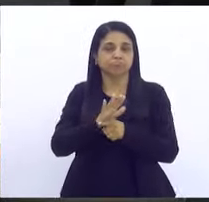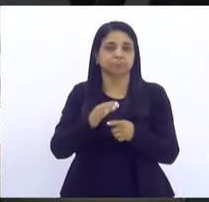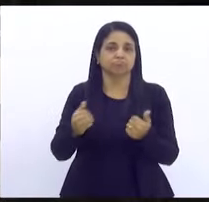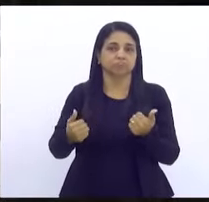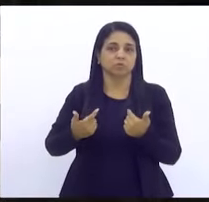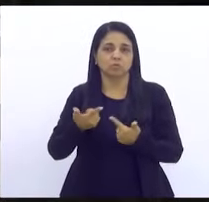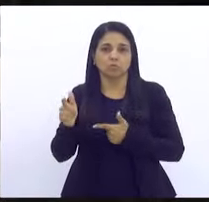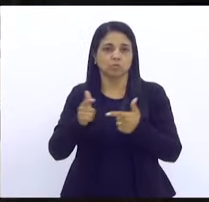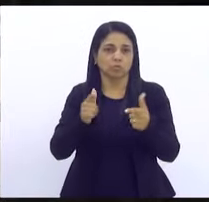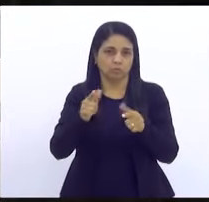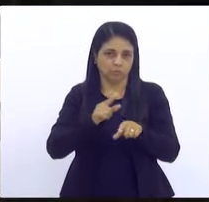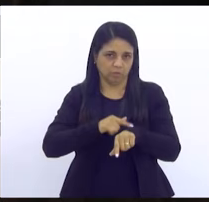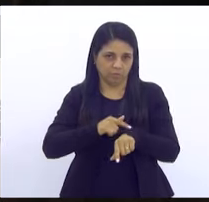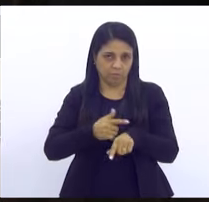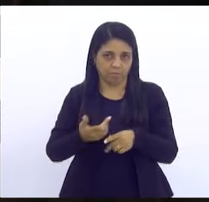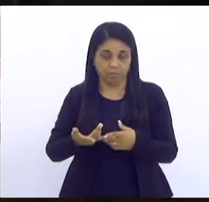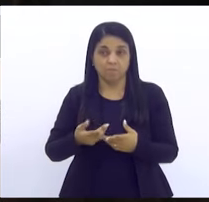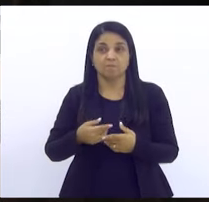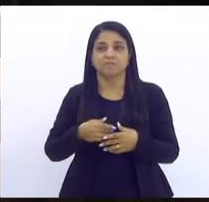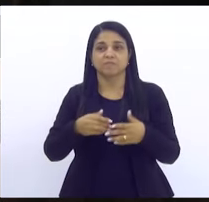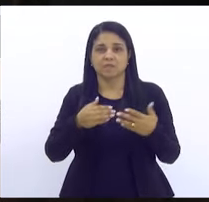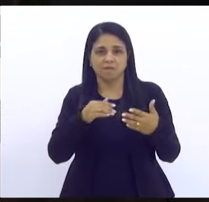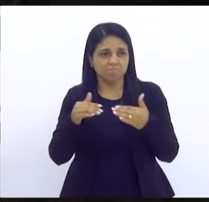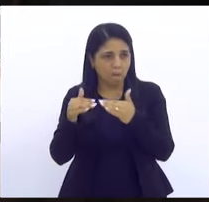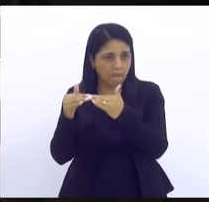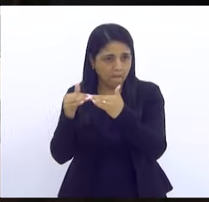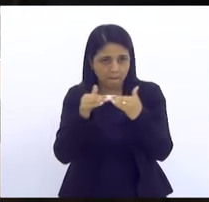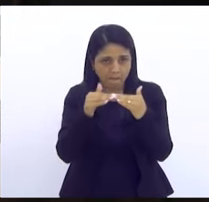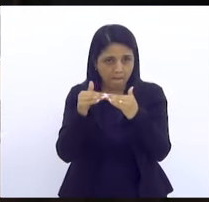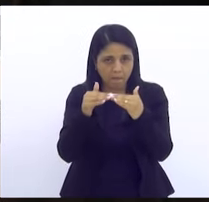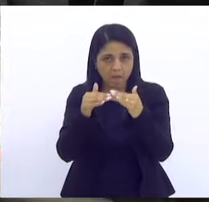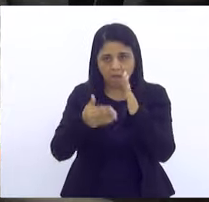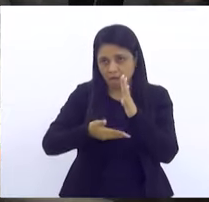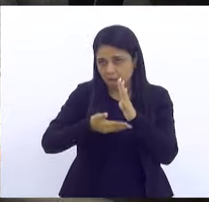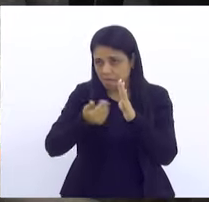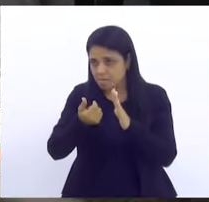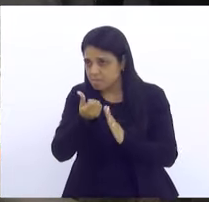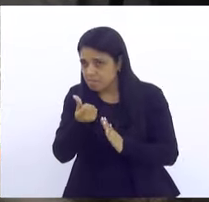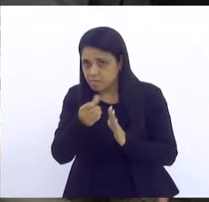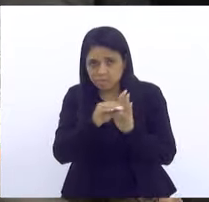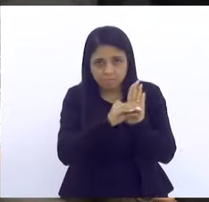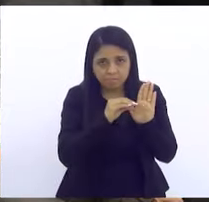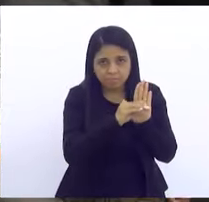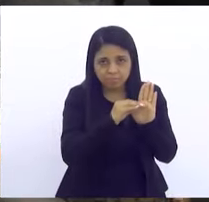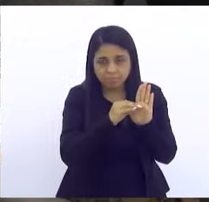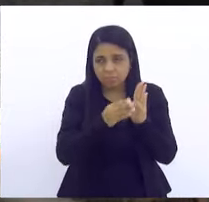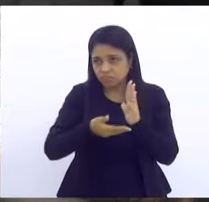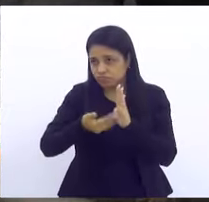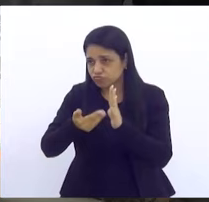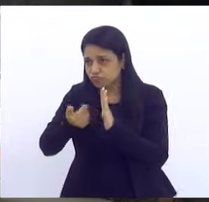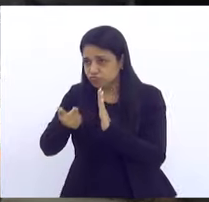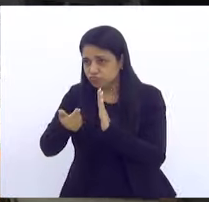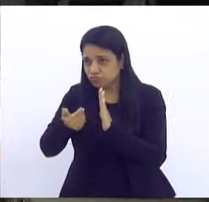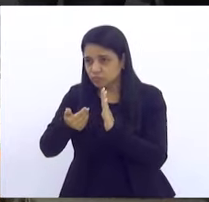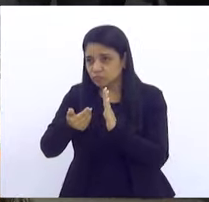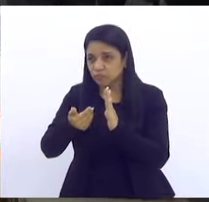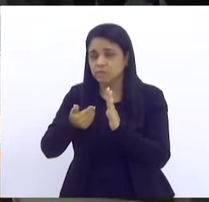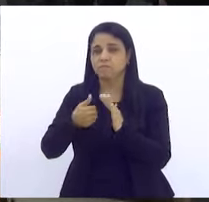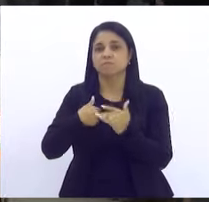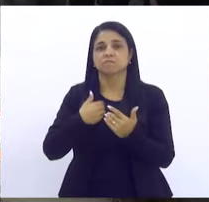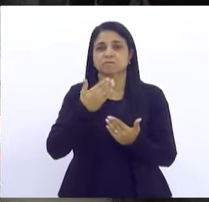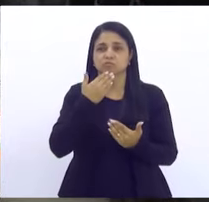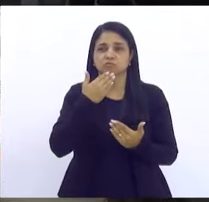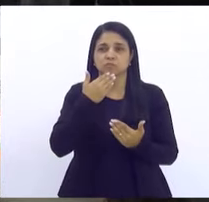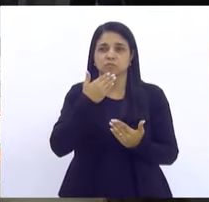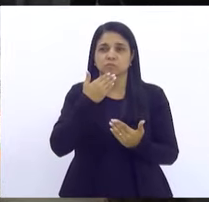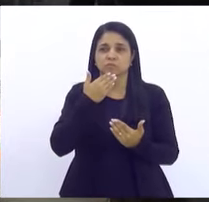então chegou-se um acordo, então as Presidenta. Emendas foram retiradas. Então, só vou chamar os trabalhos à ordem,